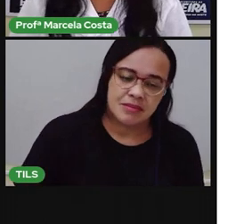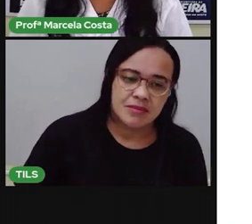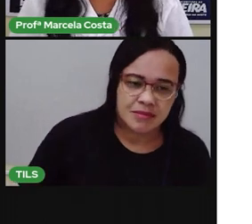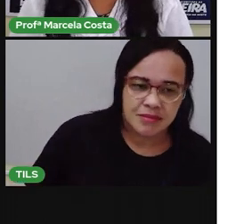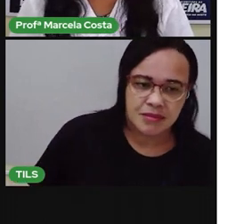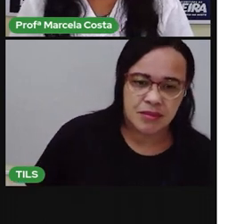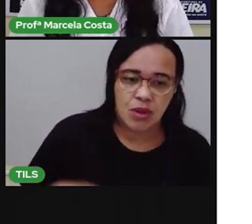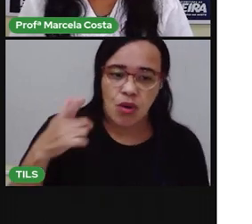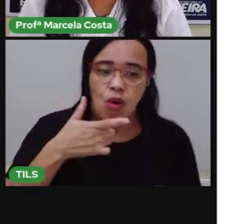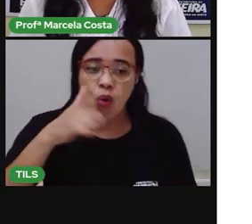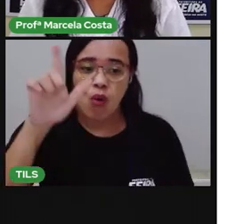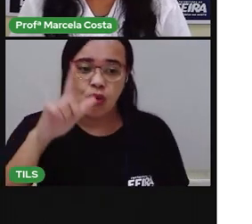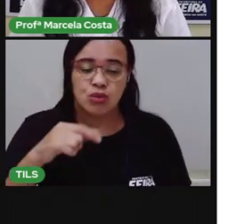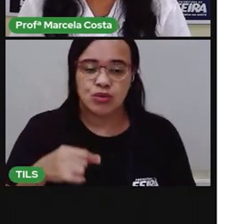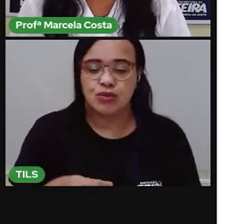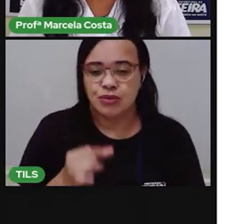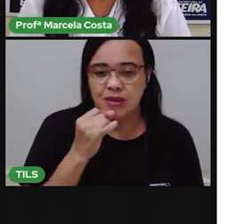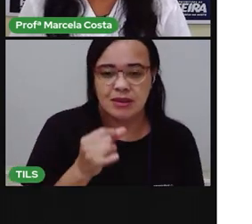Outro produto,